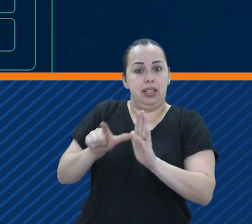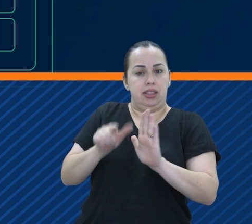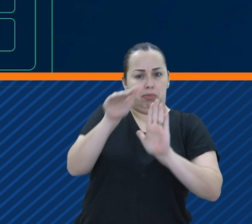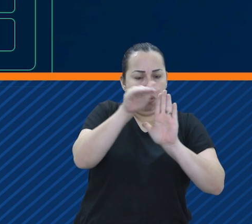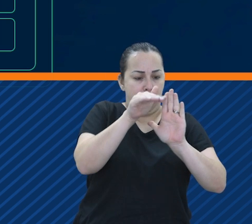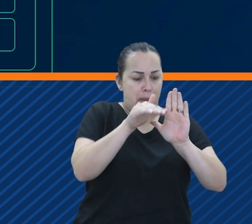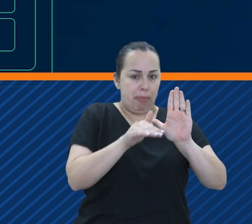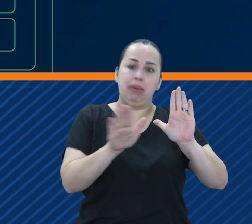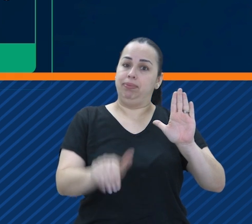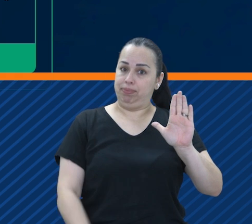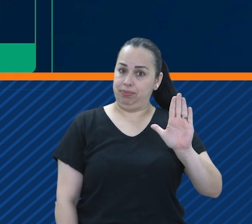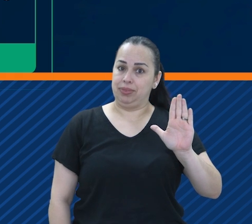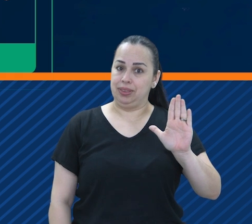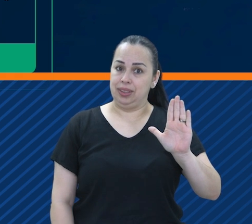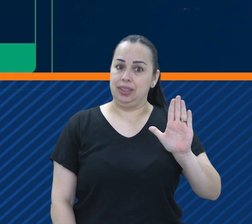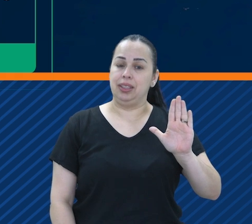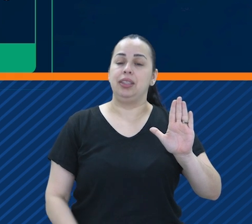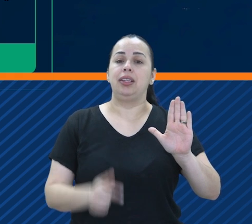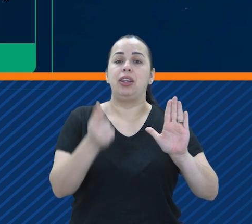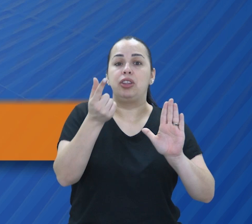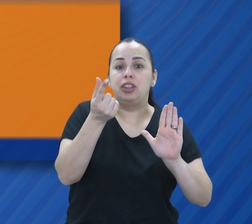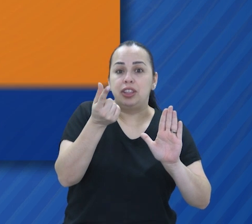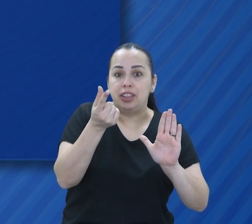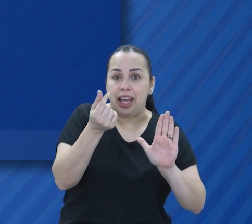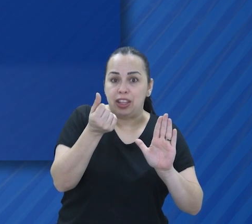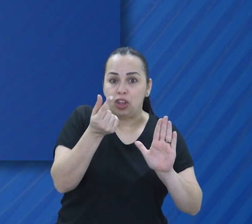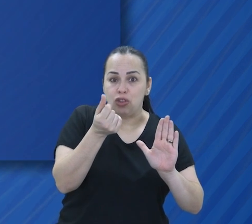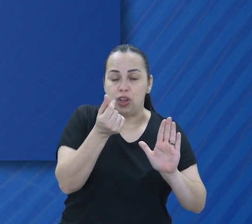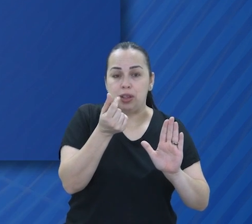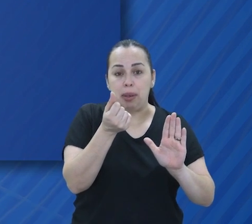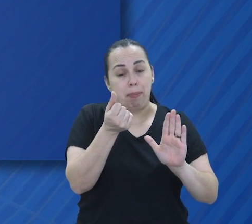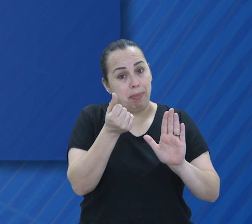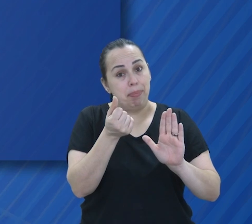seja aceito, existem alguns pré-requisitos.